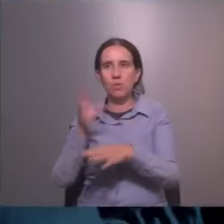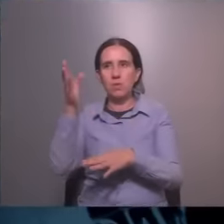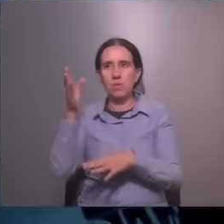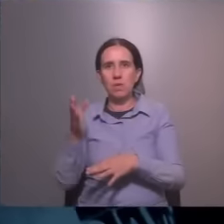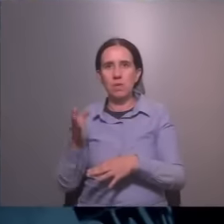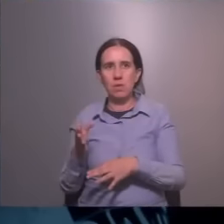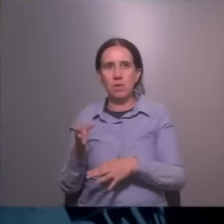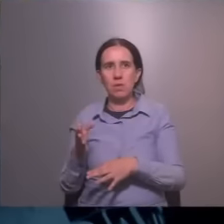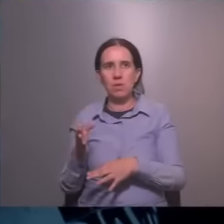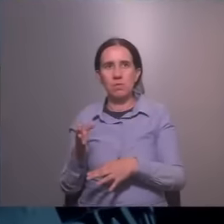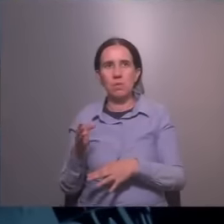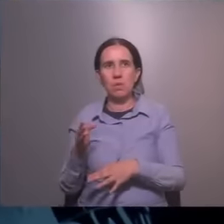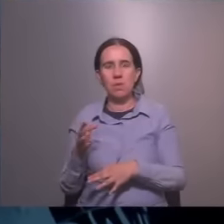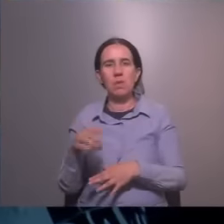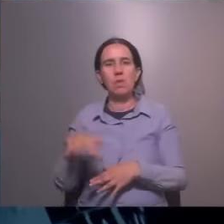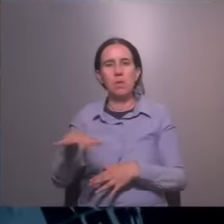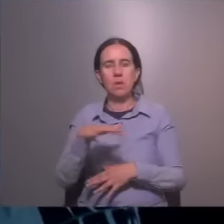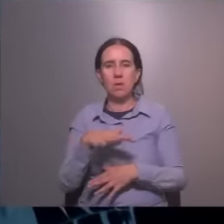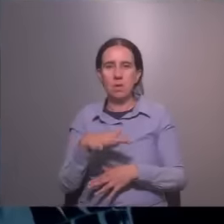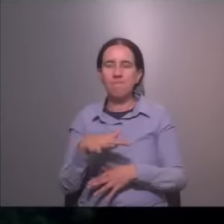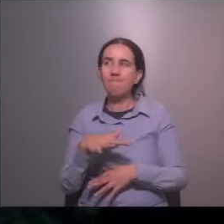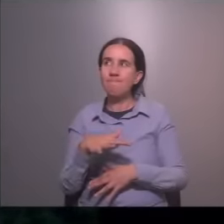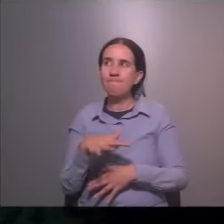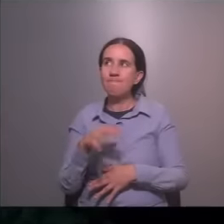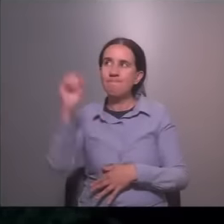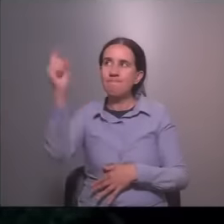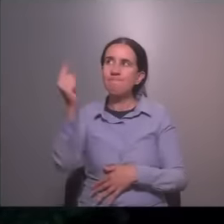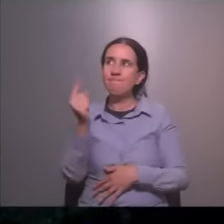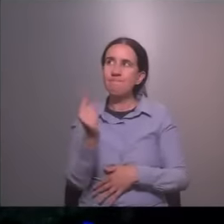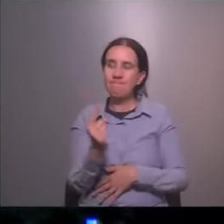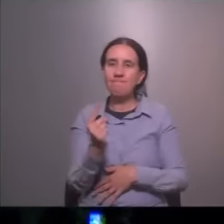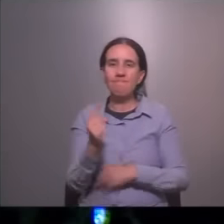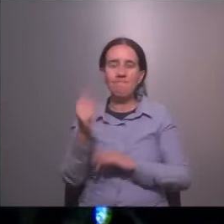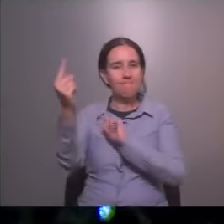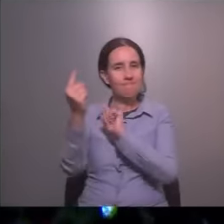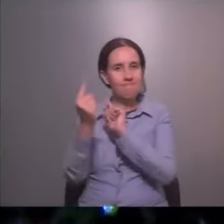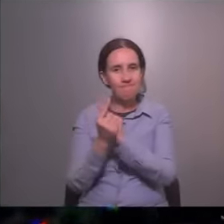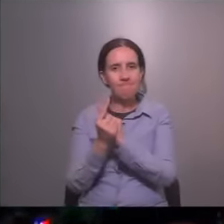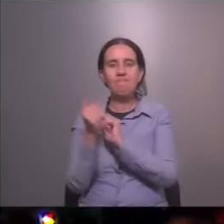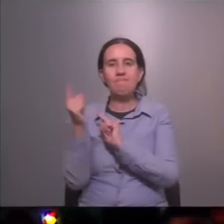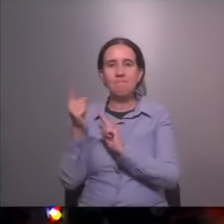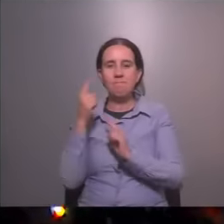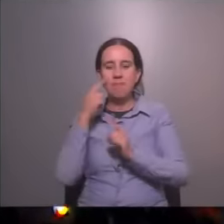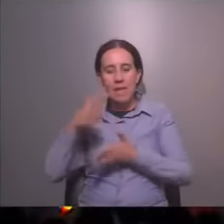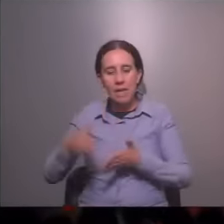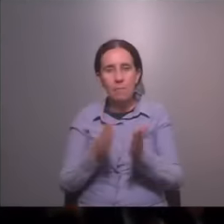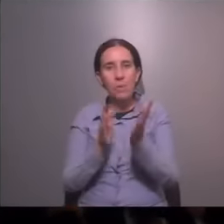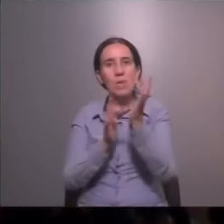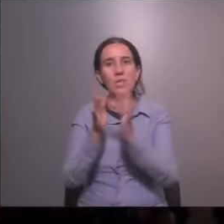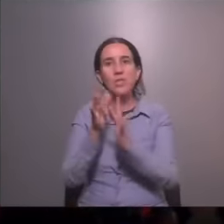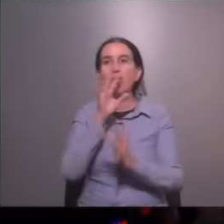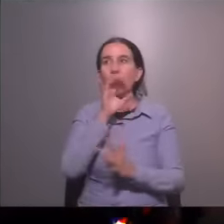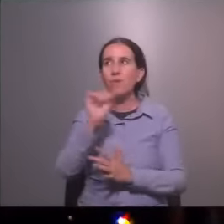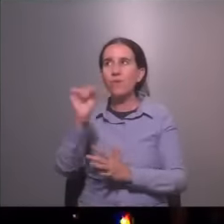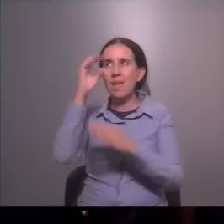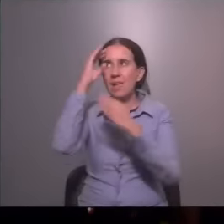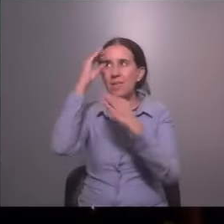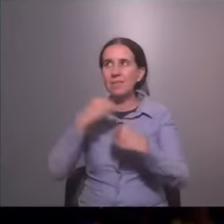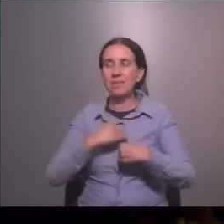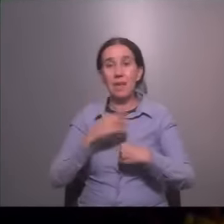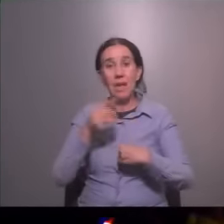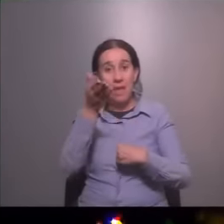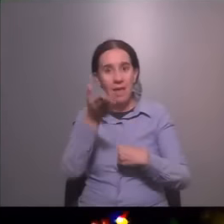nos proteja, que os Teus pés nos conduzam. Tu que um dia desceste a este lugar, continua a